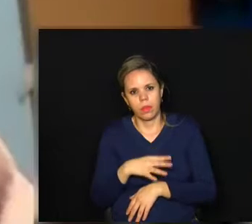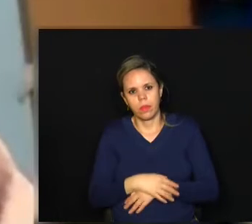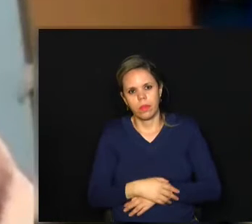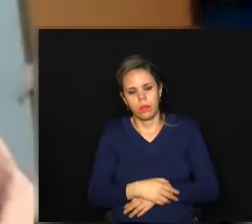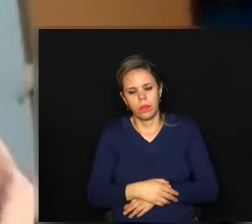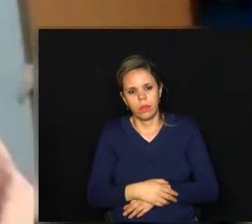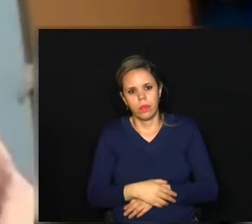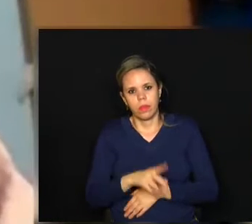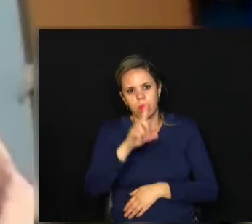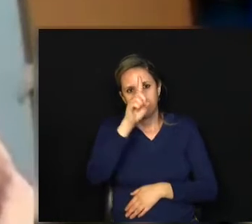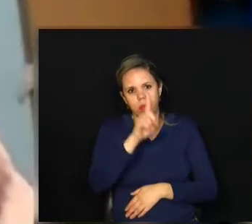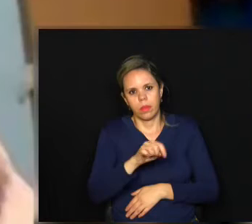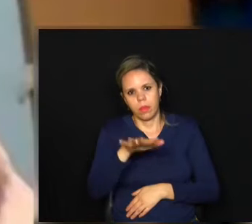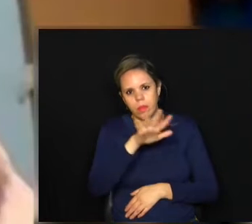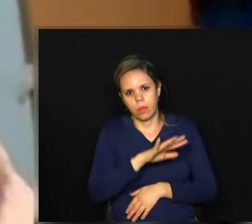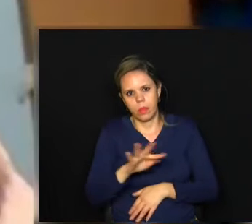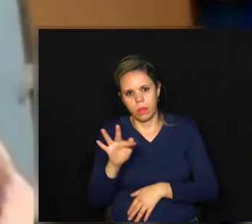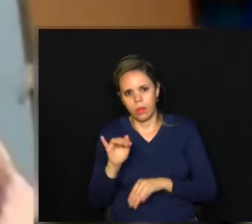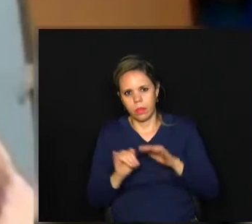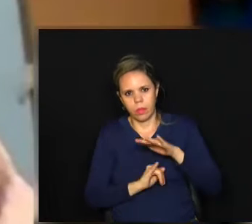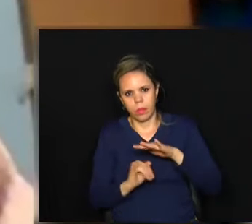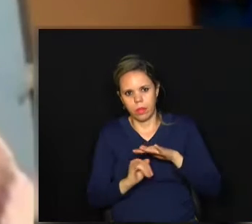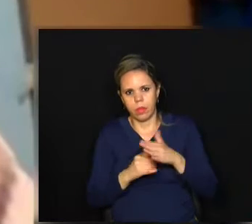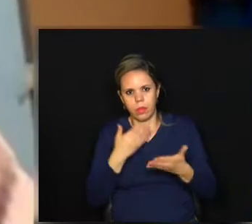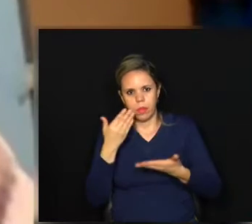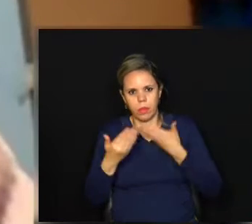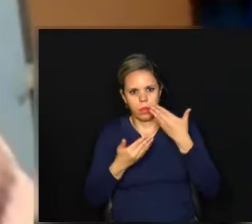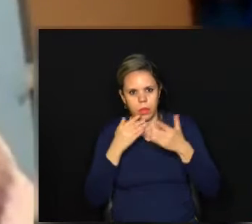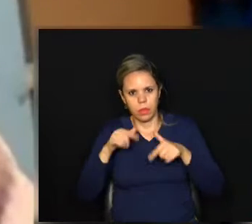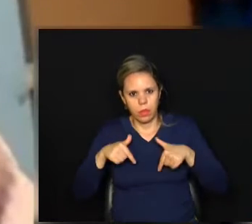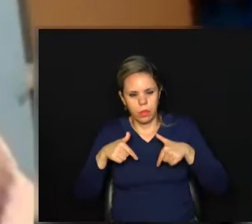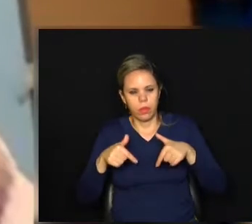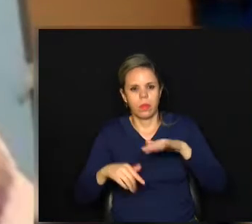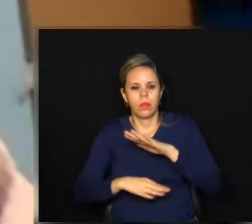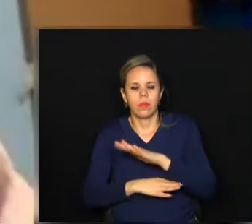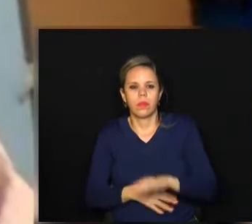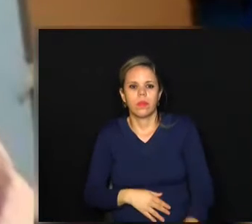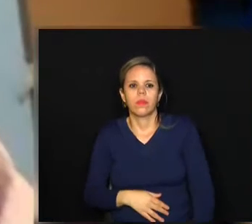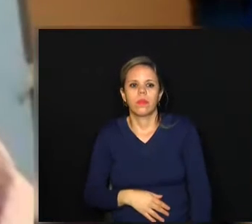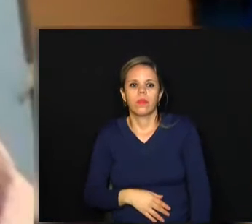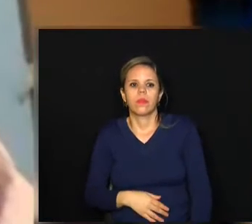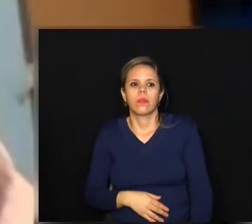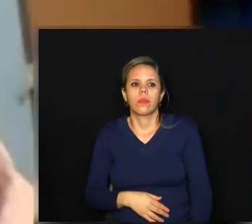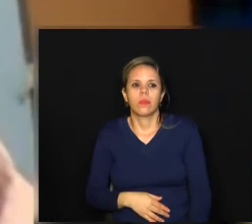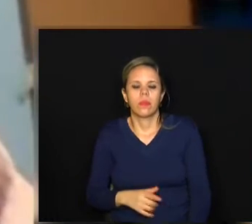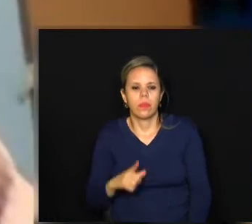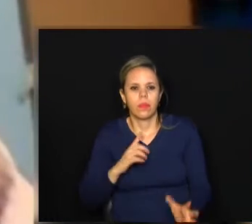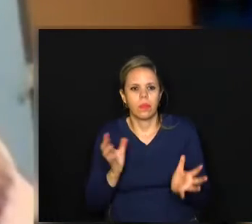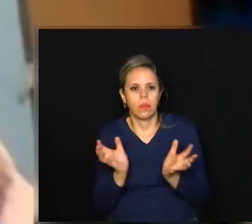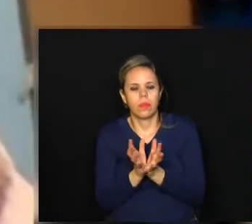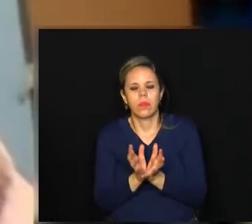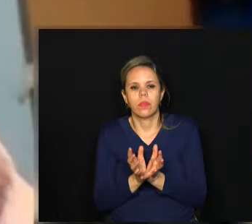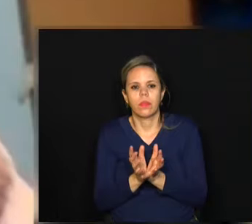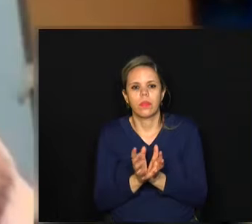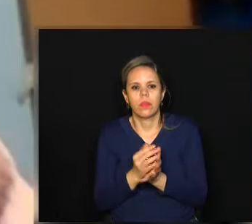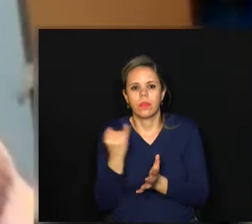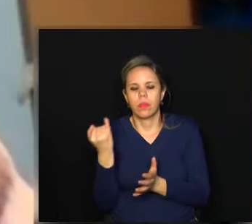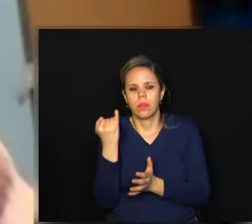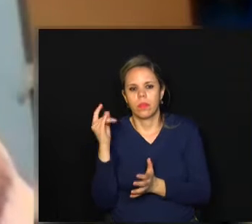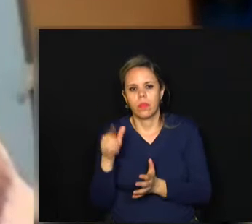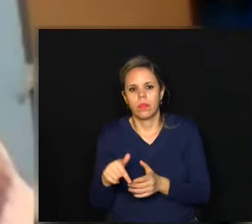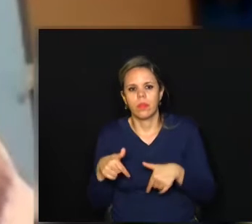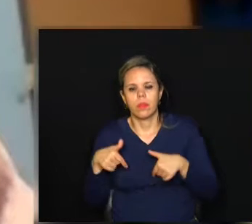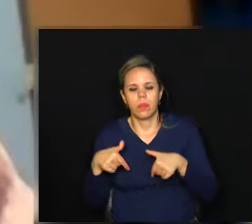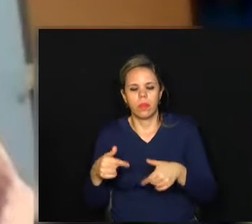O diretor-geral do Instituto elogiou a iniciativa da Câmara de formalizar uma comissão desse porte, pois esse